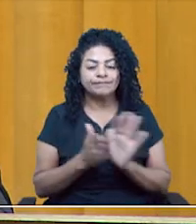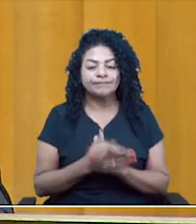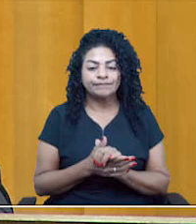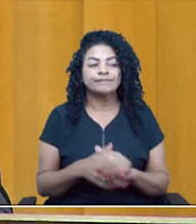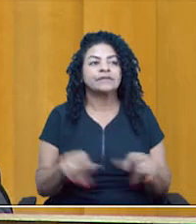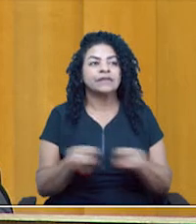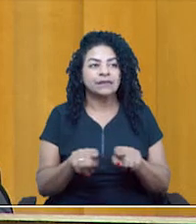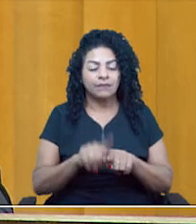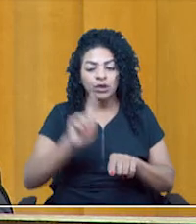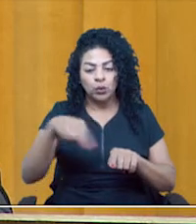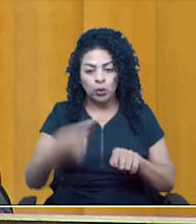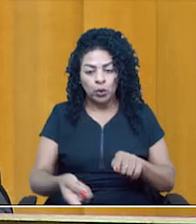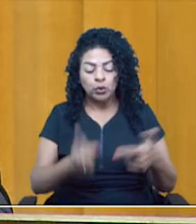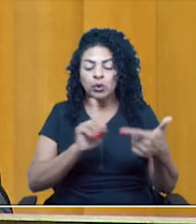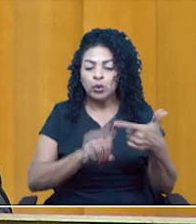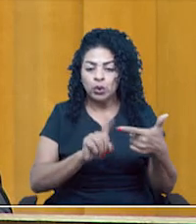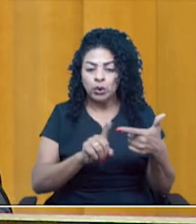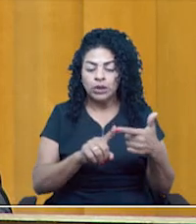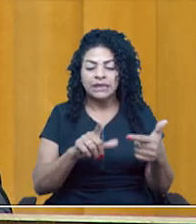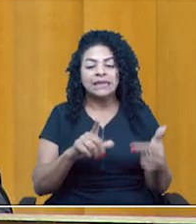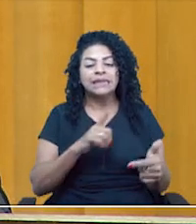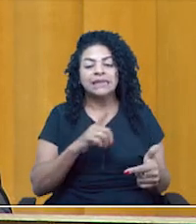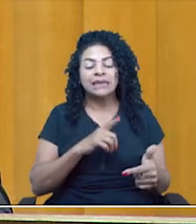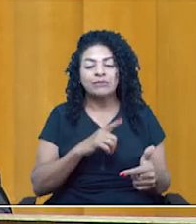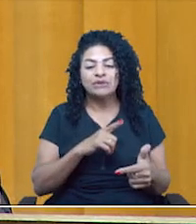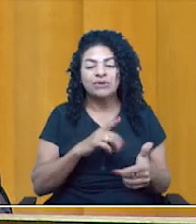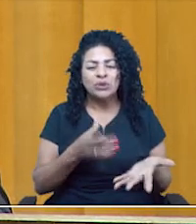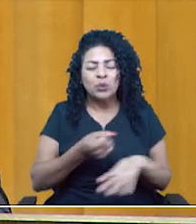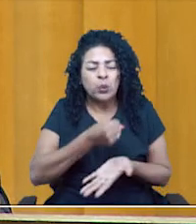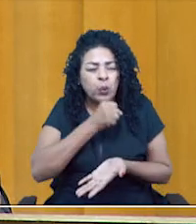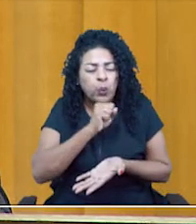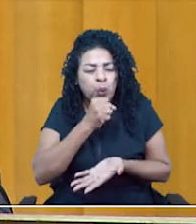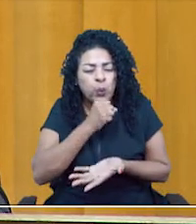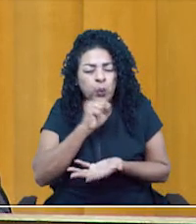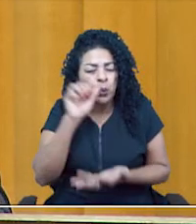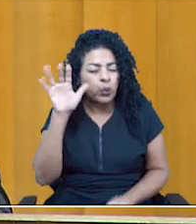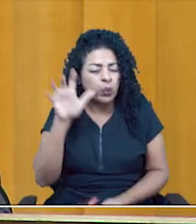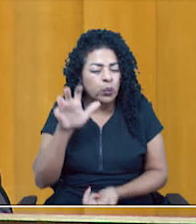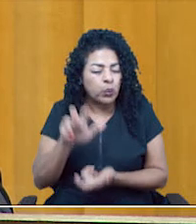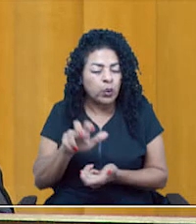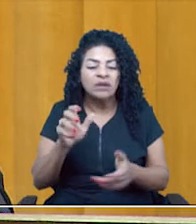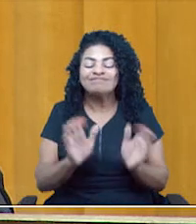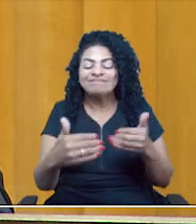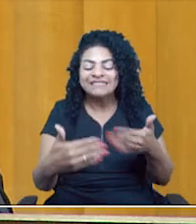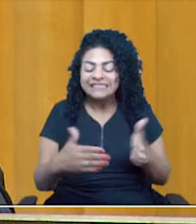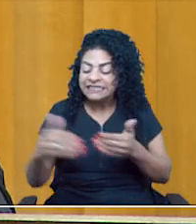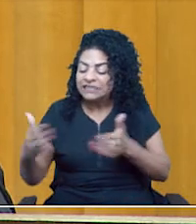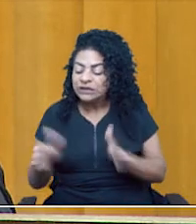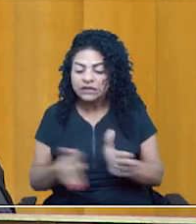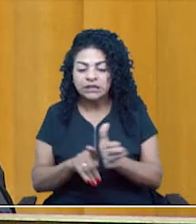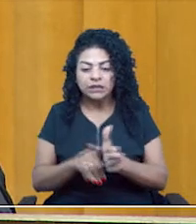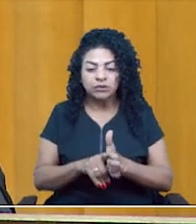nós temos o envelhecimento progressivo muito grande dos quadros de servidores e magistrados, vou